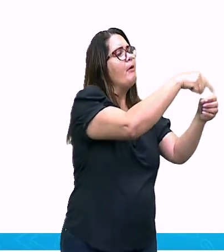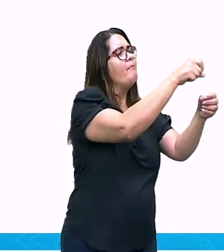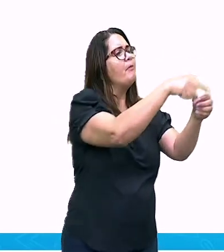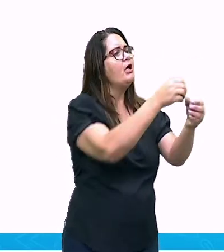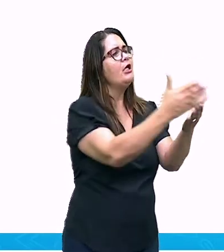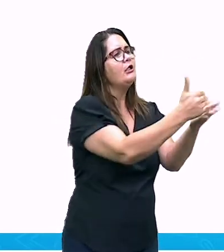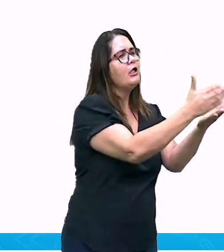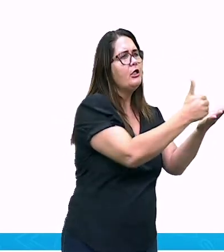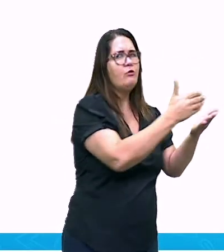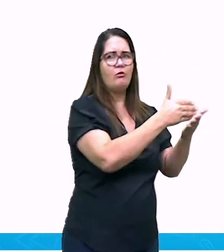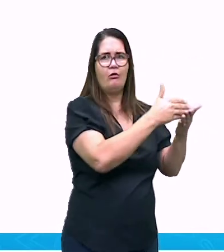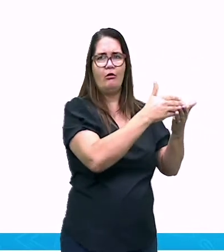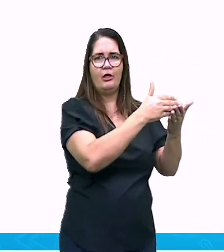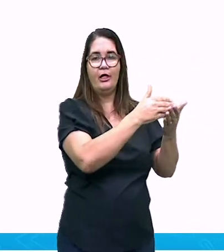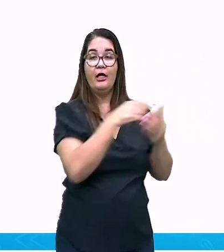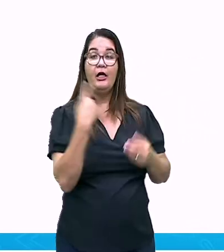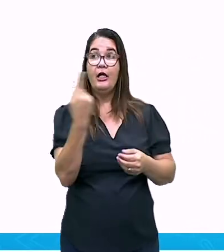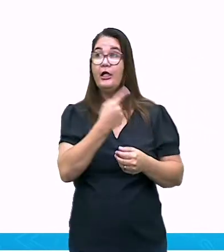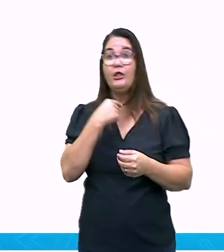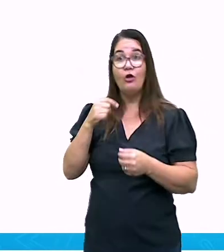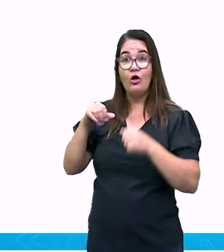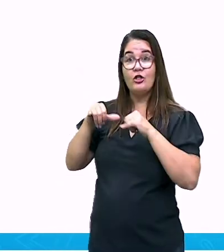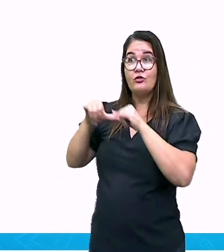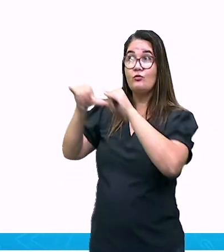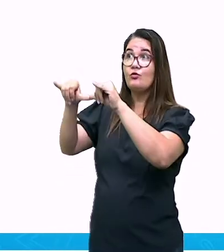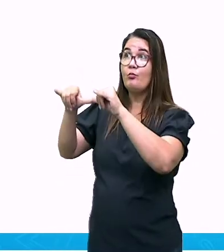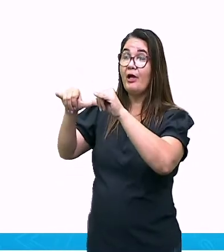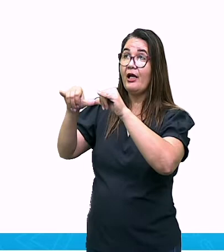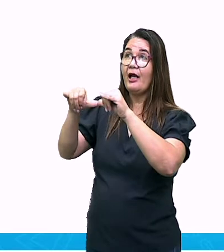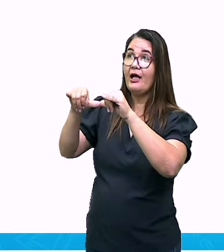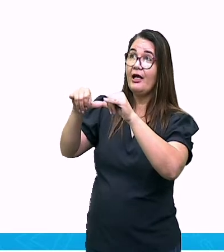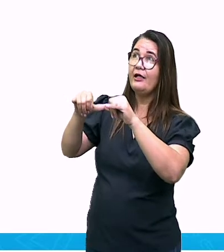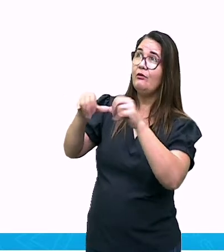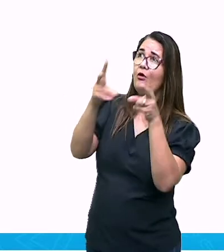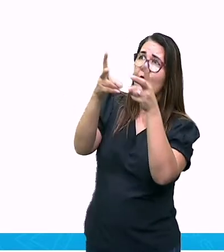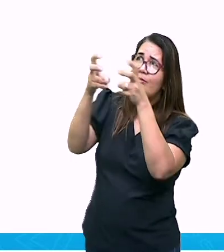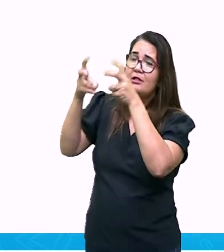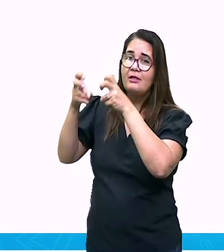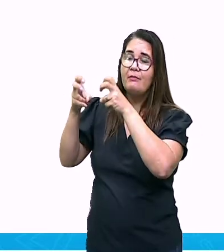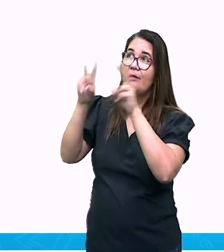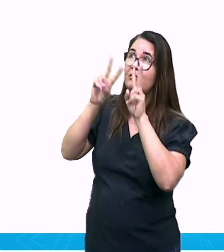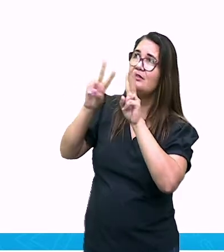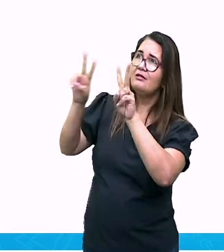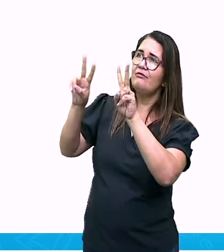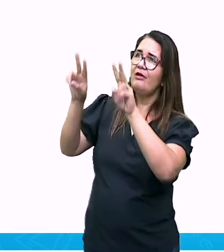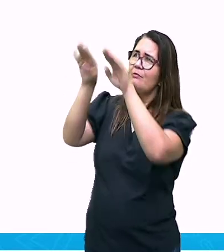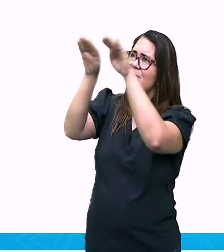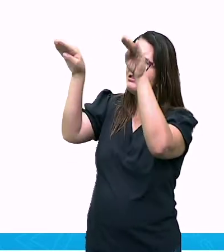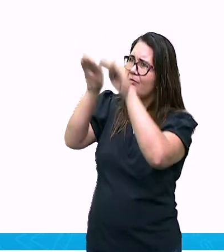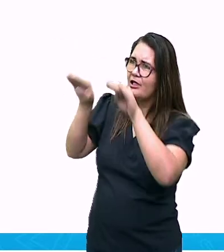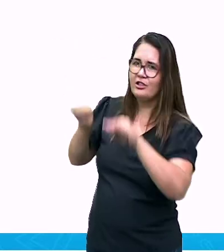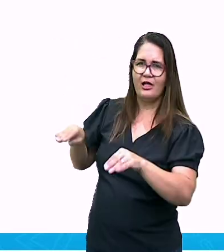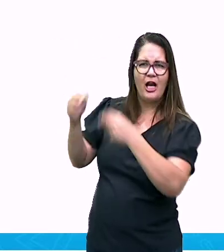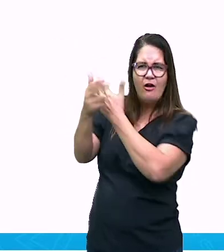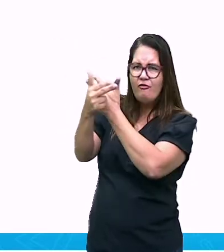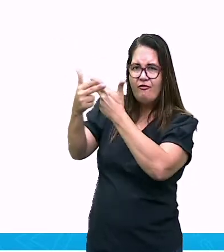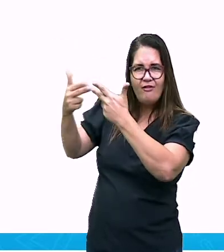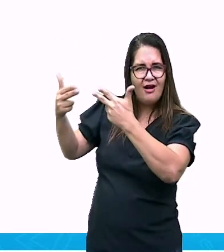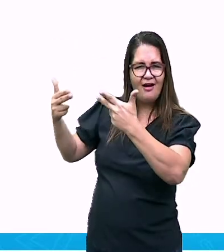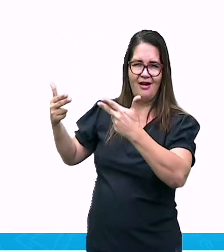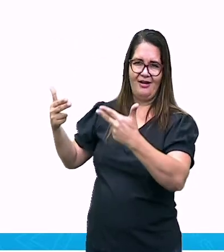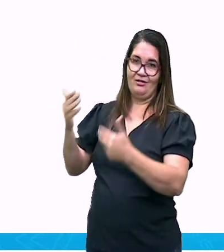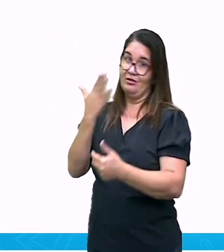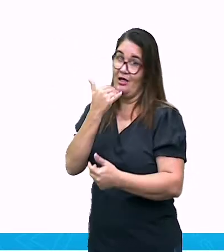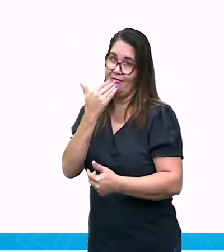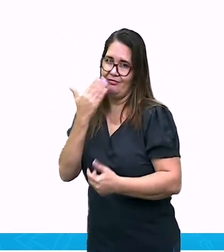população rural precisa vir à zona urbana para fazer compras, ir a hospitais e bancos.